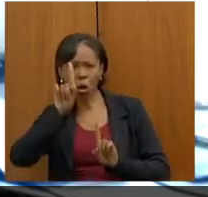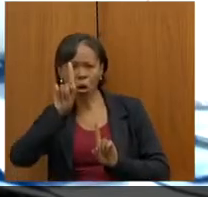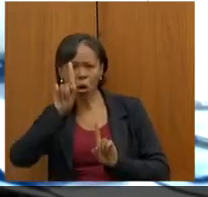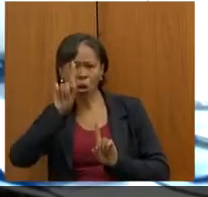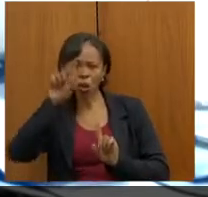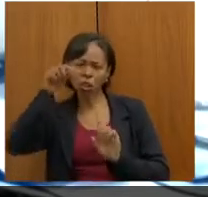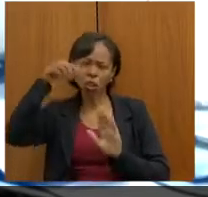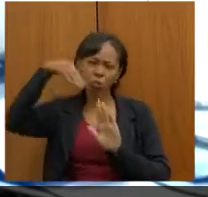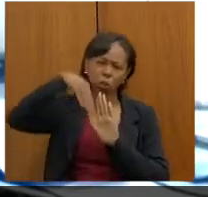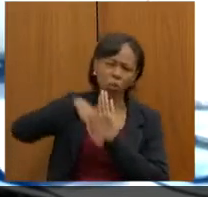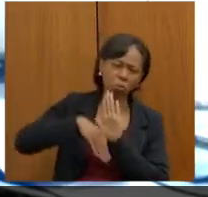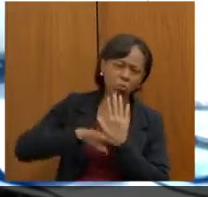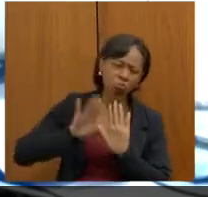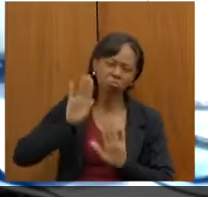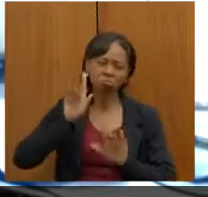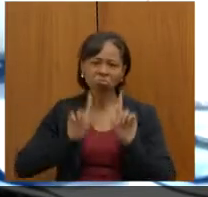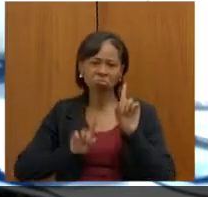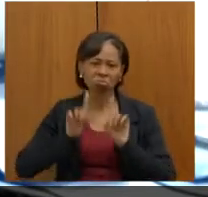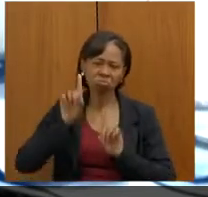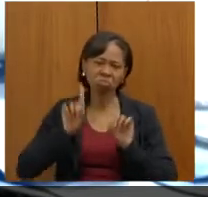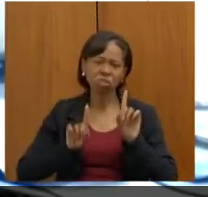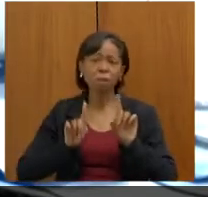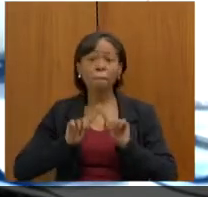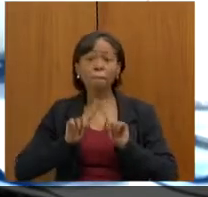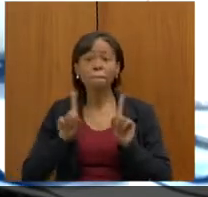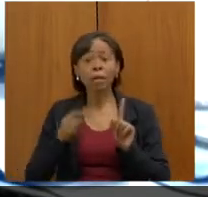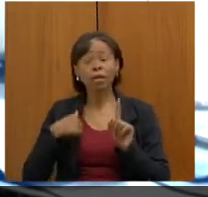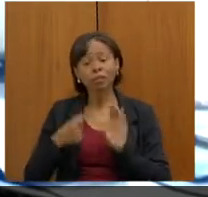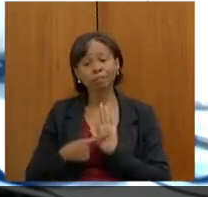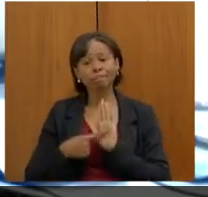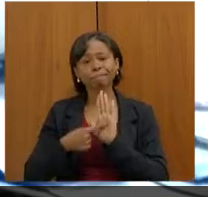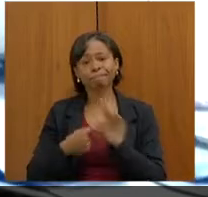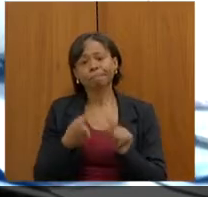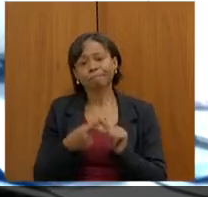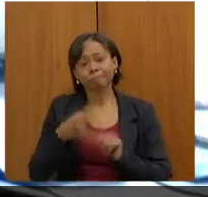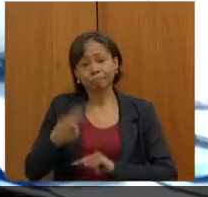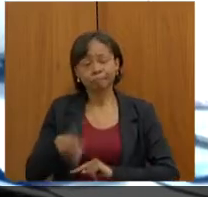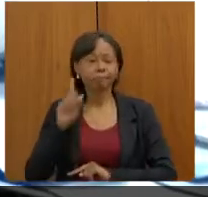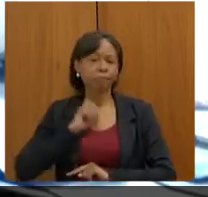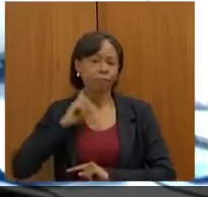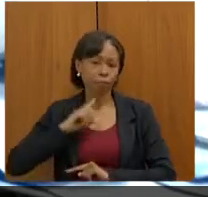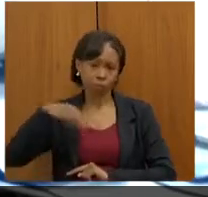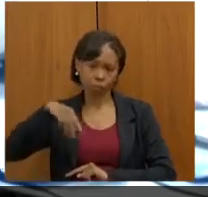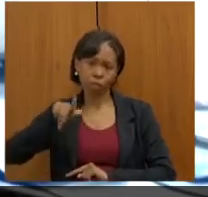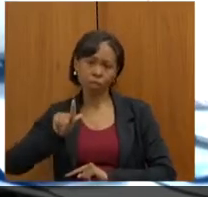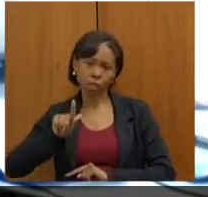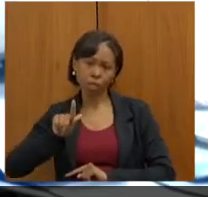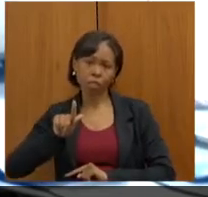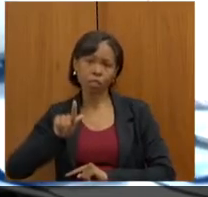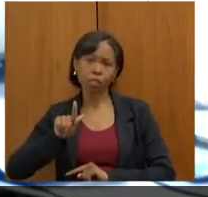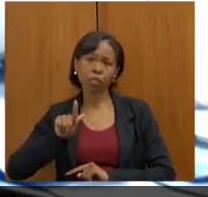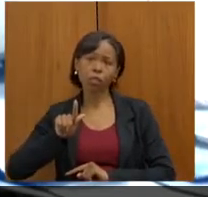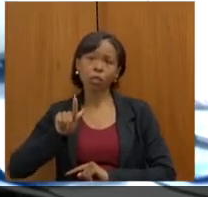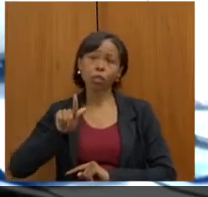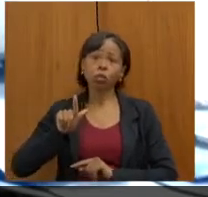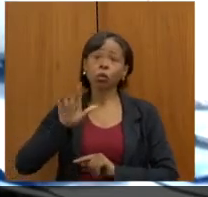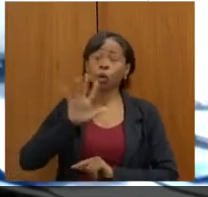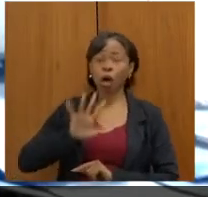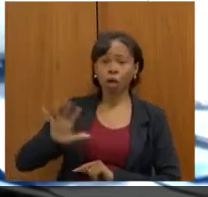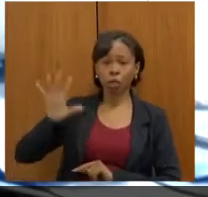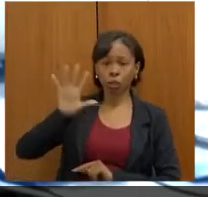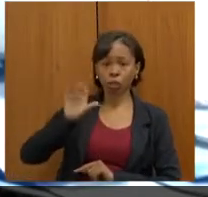mas assim eu quero falar fazer esse registro né e Minas Gerais tem aí o quadro na região Sudeste